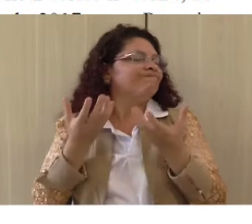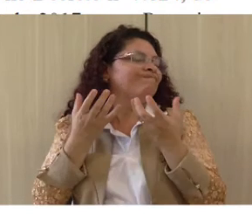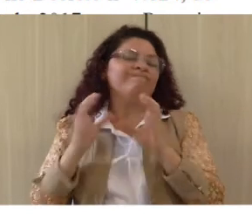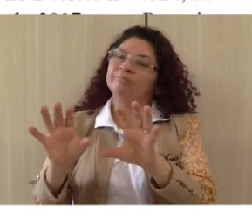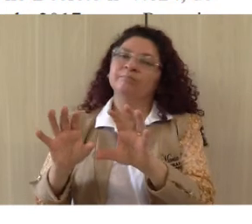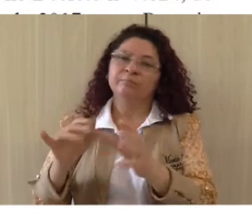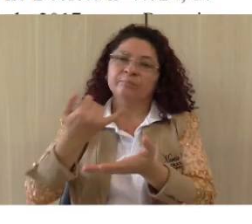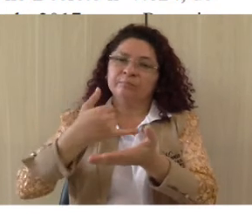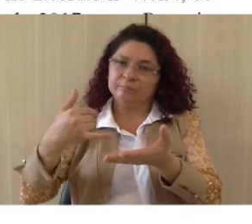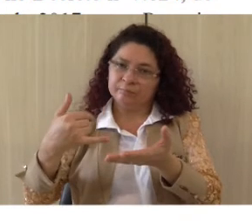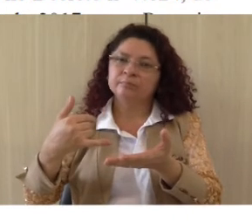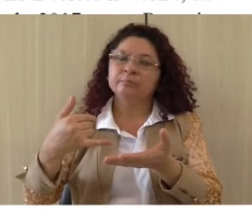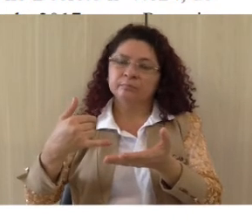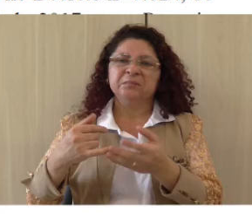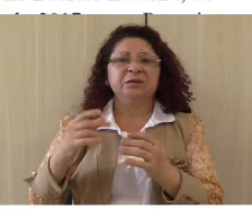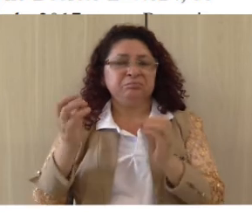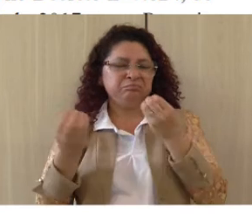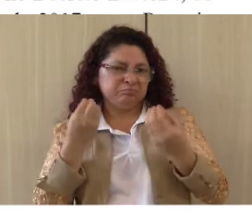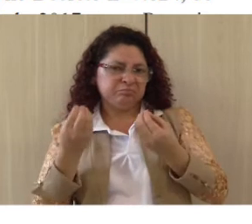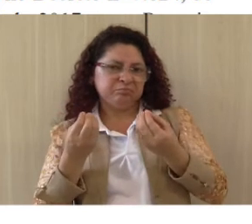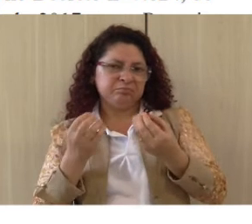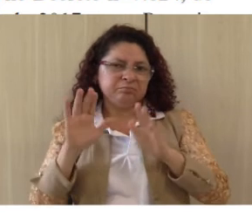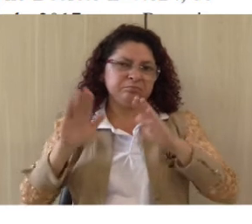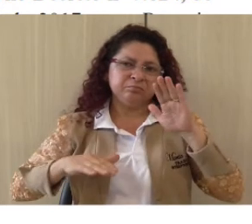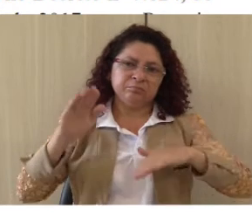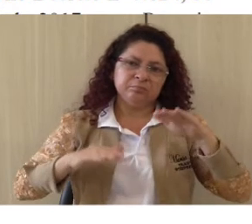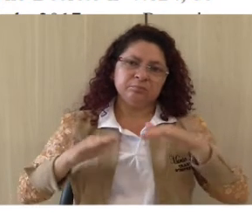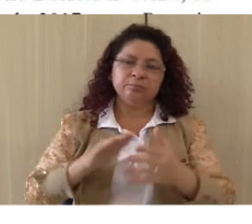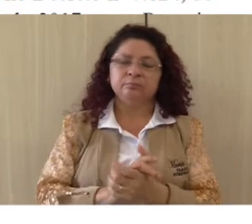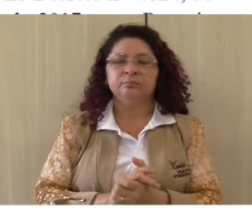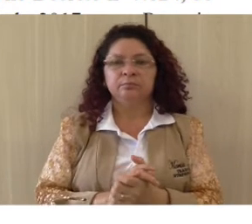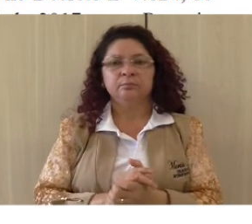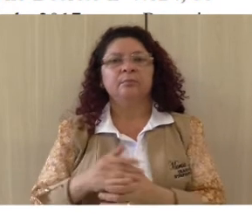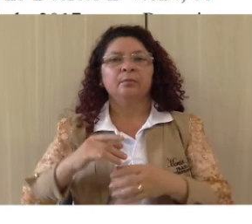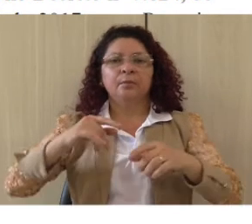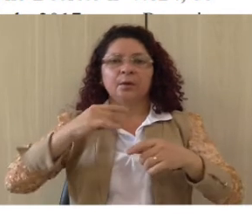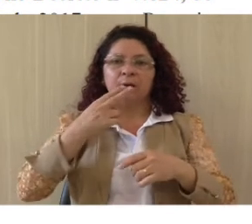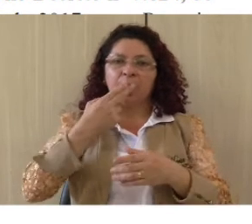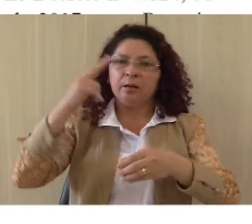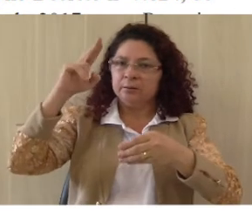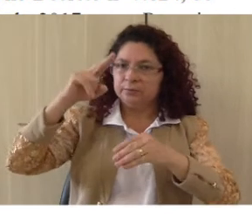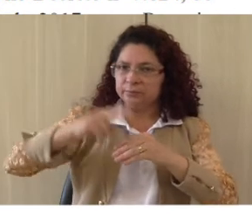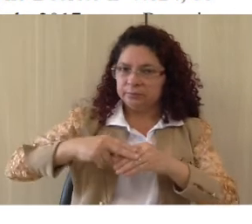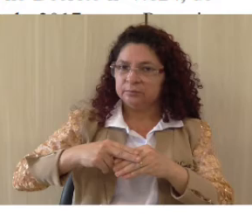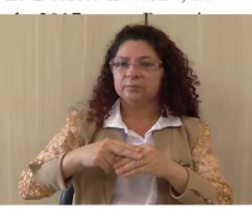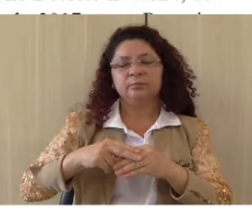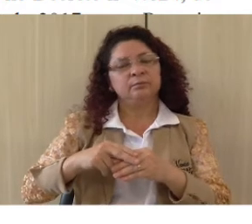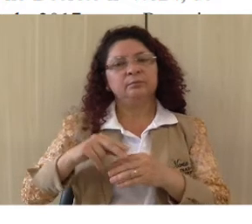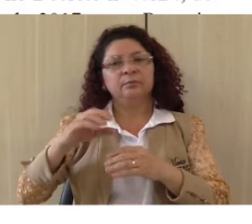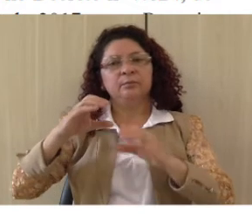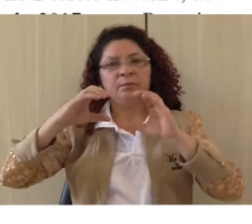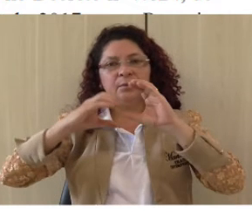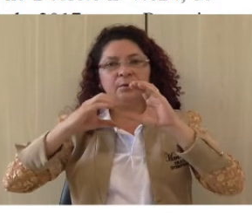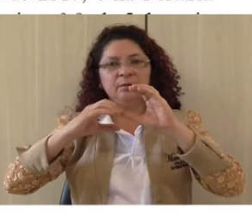aceitas inscrições condicionais, extemporânea, por via postal, via fax ou via